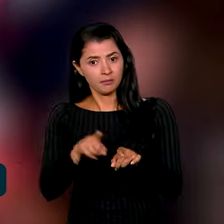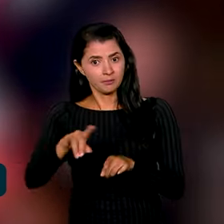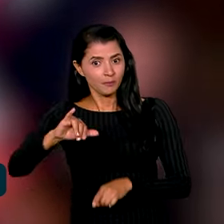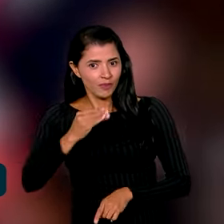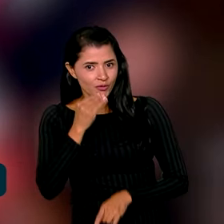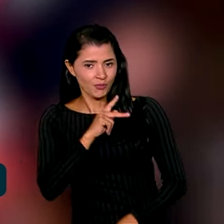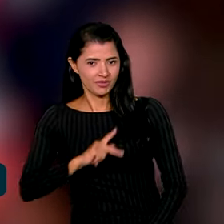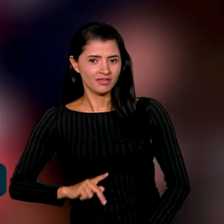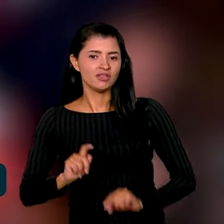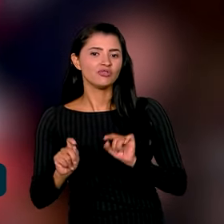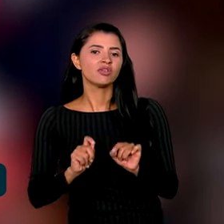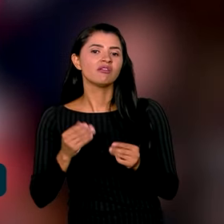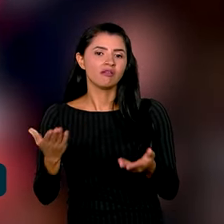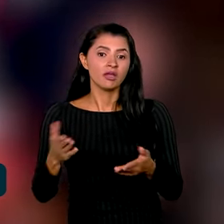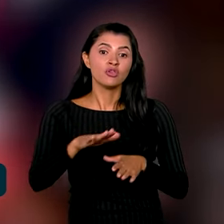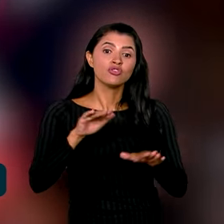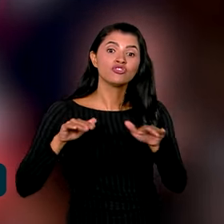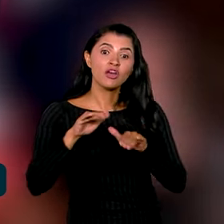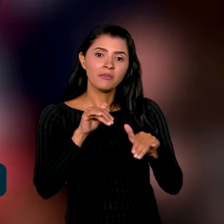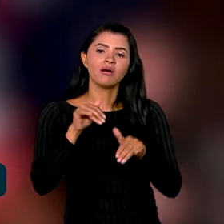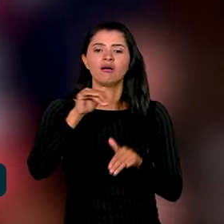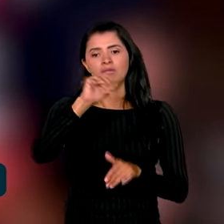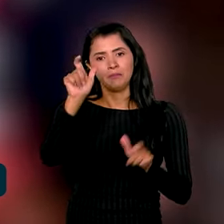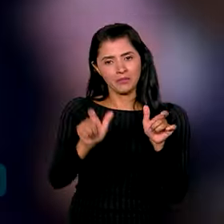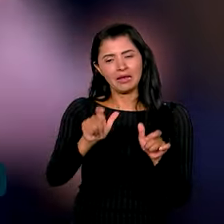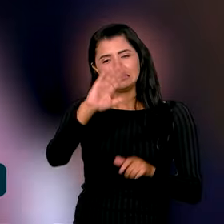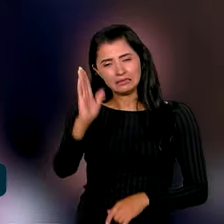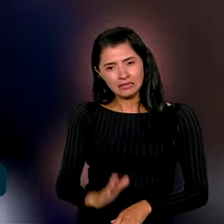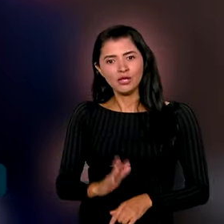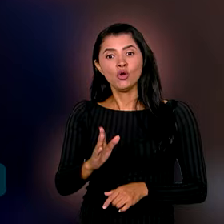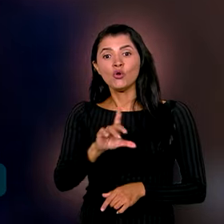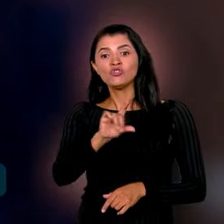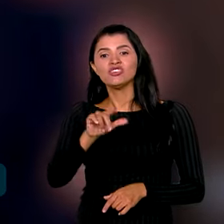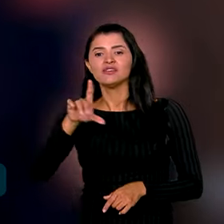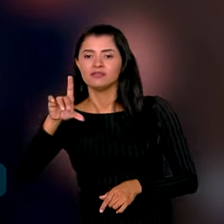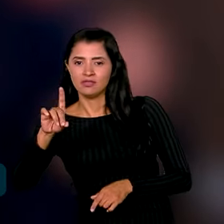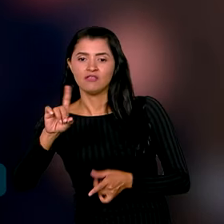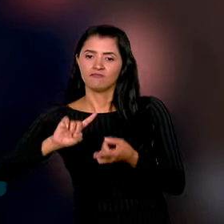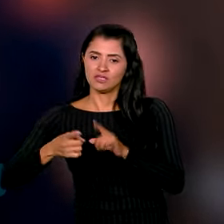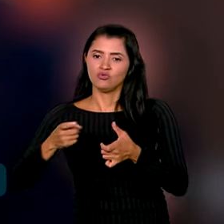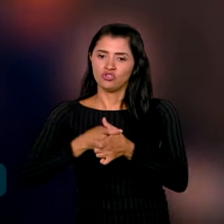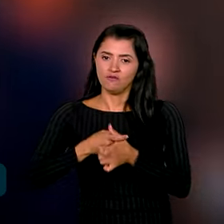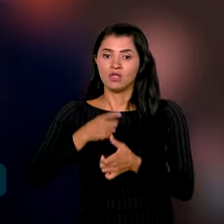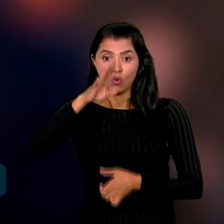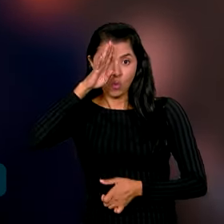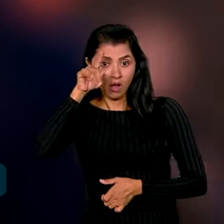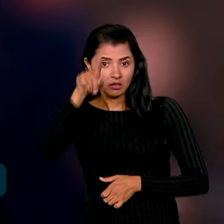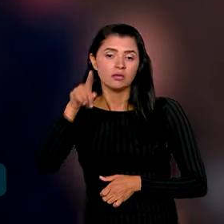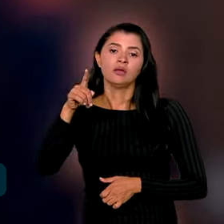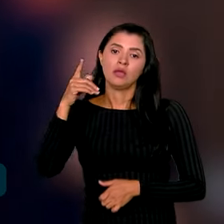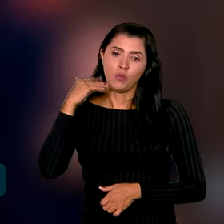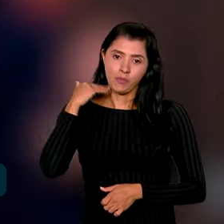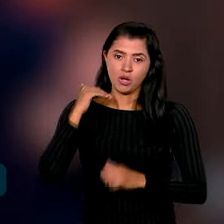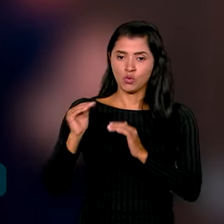para convocar os brasileiros para o dia D de renegociação de dívidas, que será nesta quarta-feira nas agências do Banco do